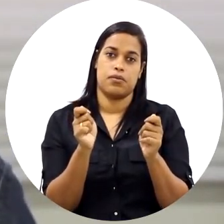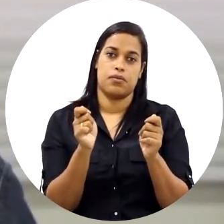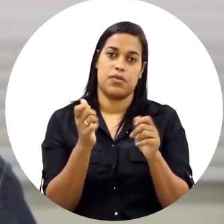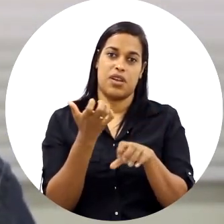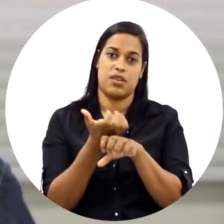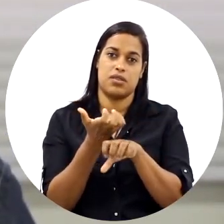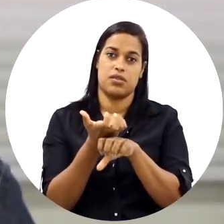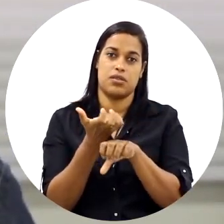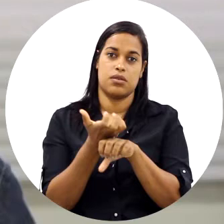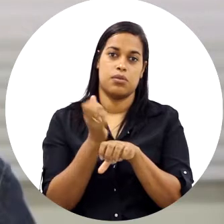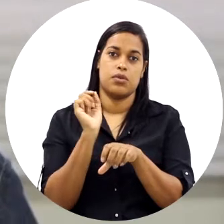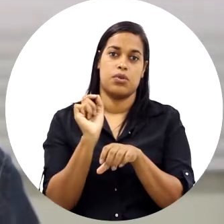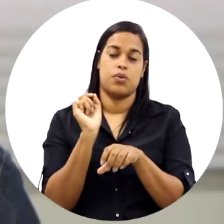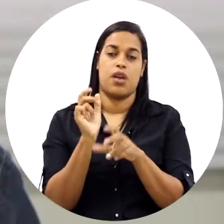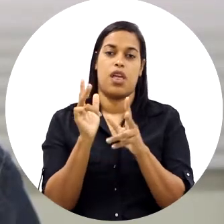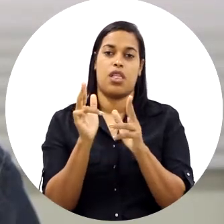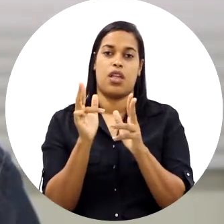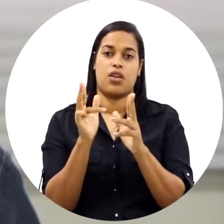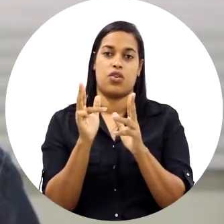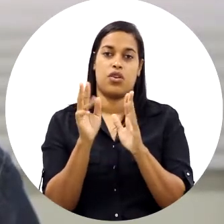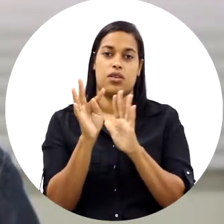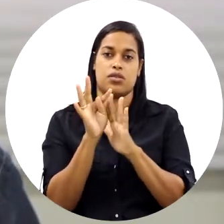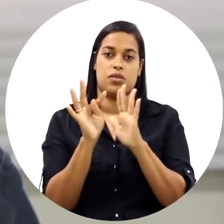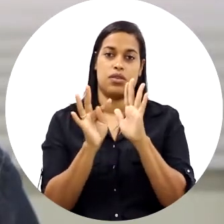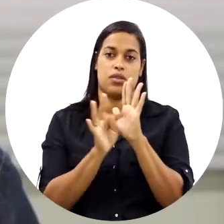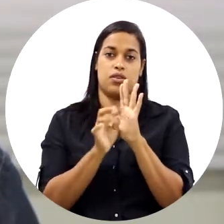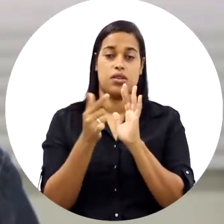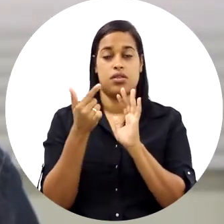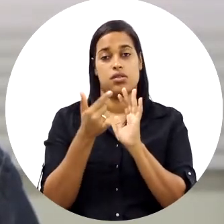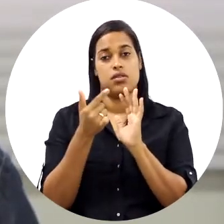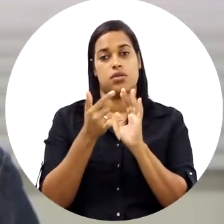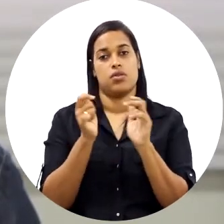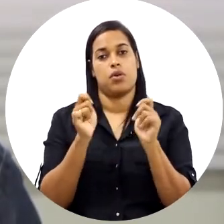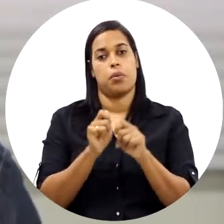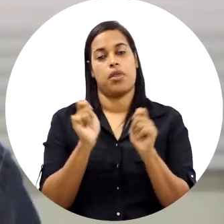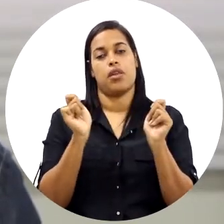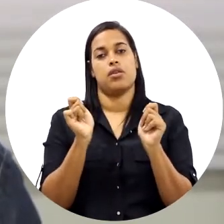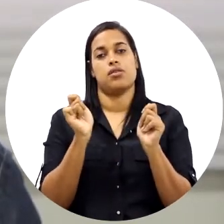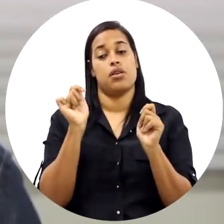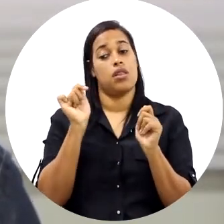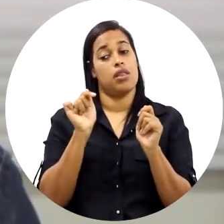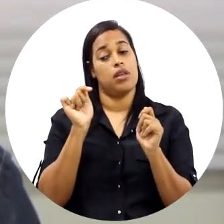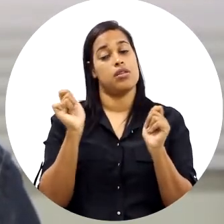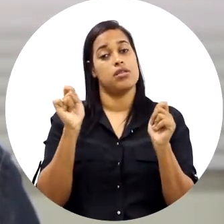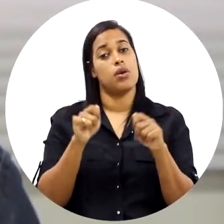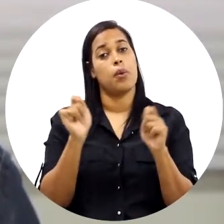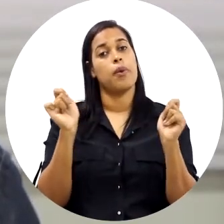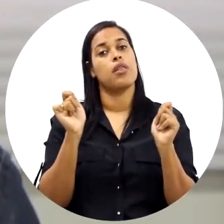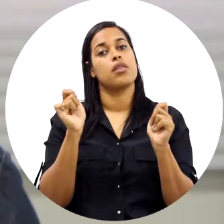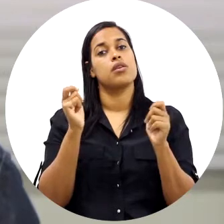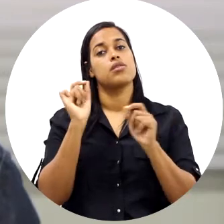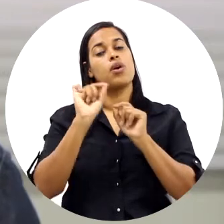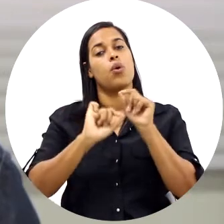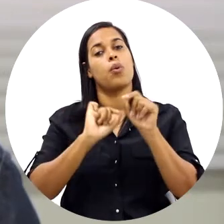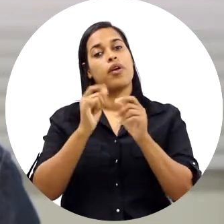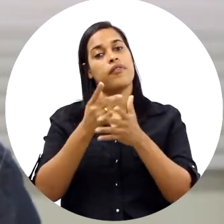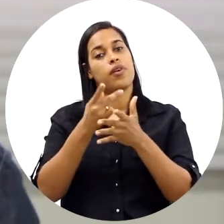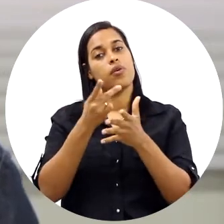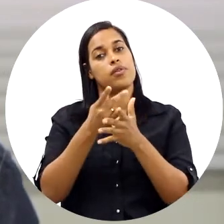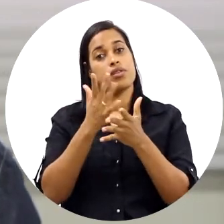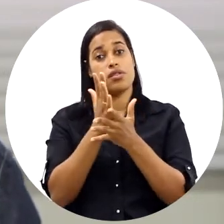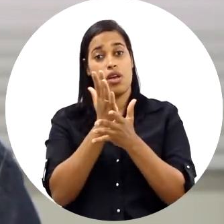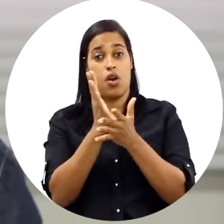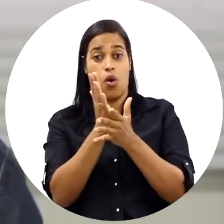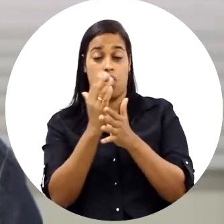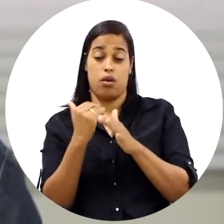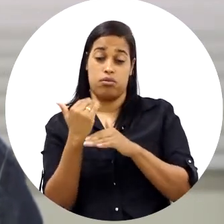relativa à disciplina de editoração de texto, na nossa segunda competência. Nessa competência, nós vamos tratar de alguns